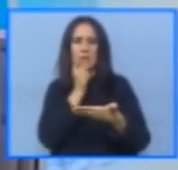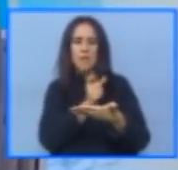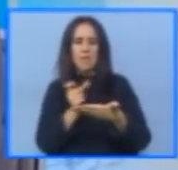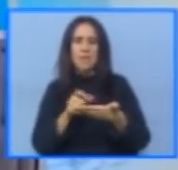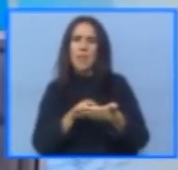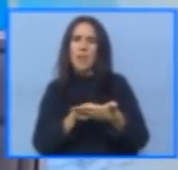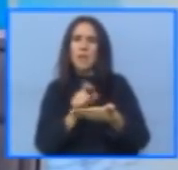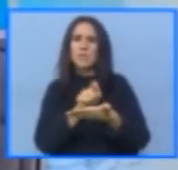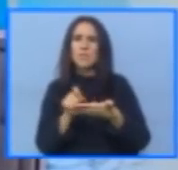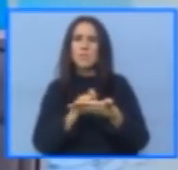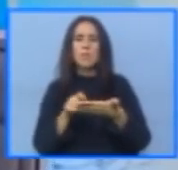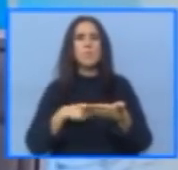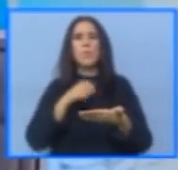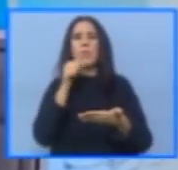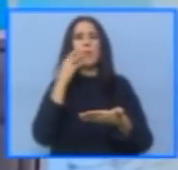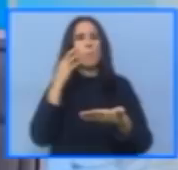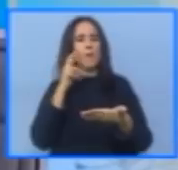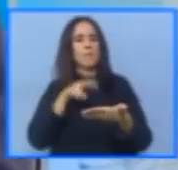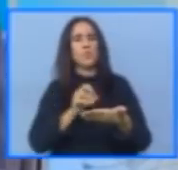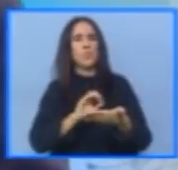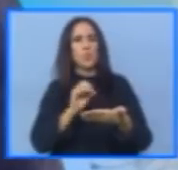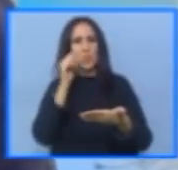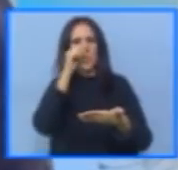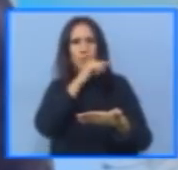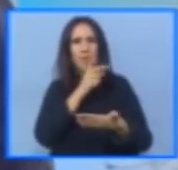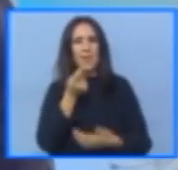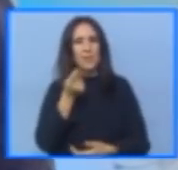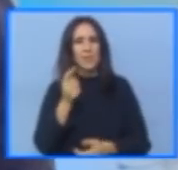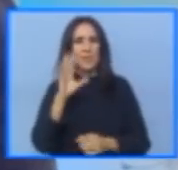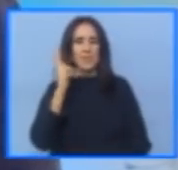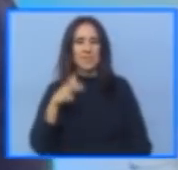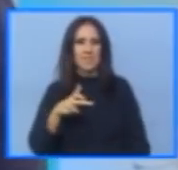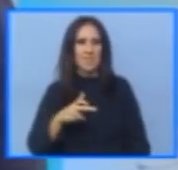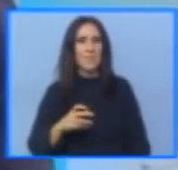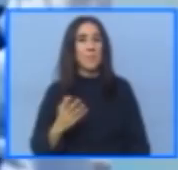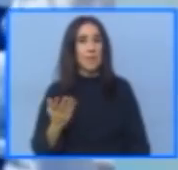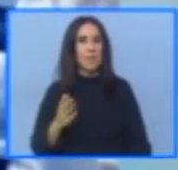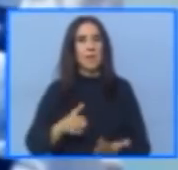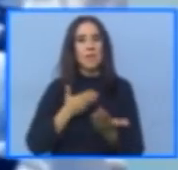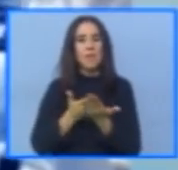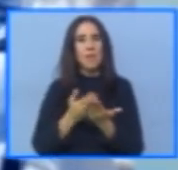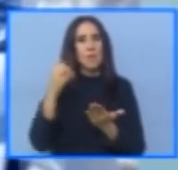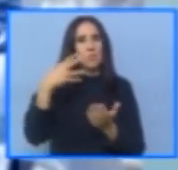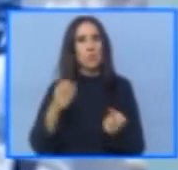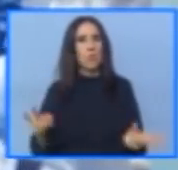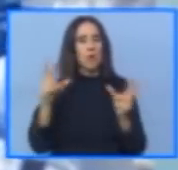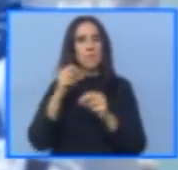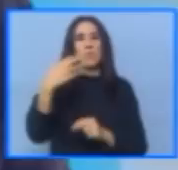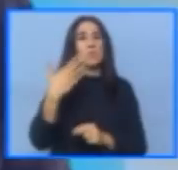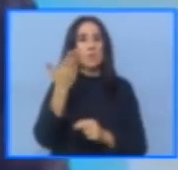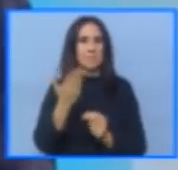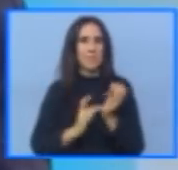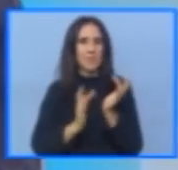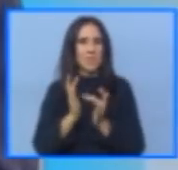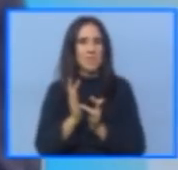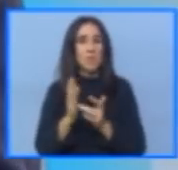lá estão escritas, mas que eu normalmente não vejo. É um bocadinho isso que está a acontecer. É proposta uma nova luz, essa luz, vamos ver, é Jesus